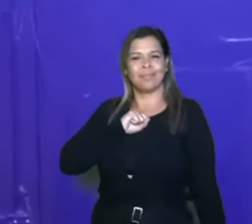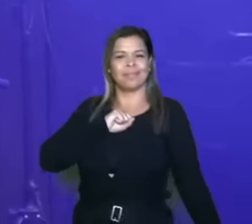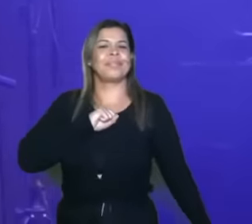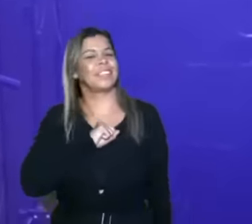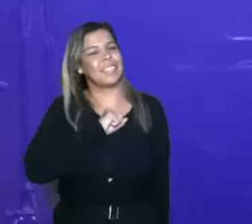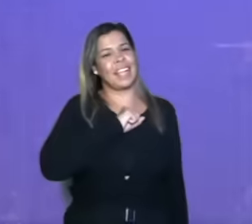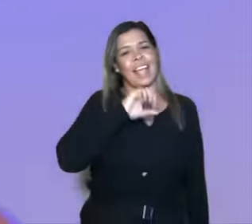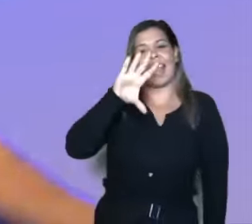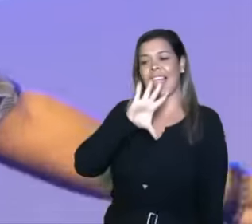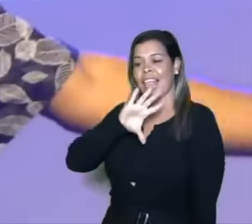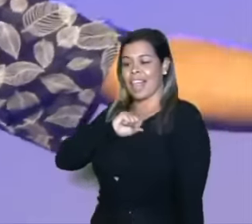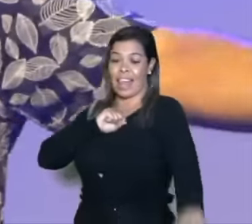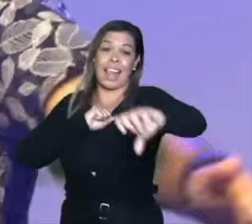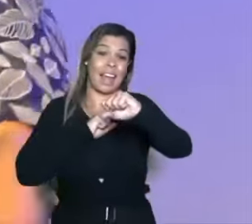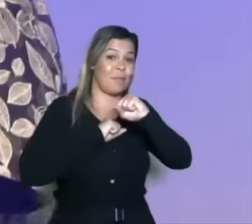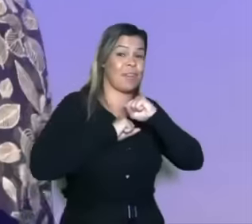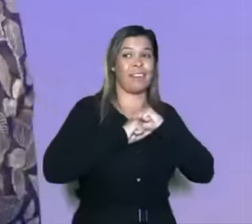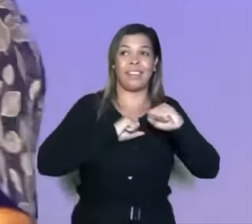ei! Amar,